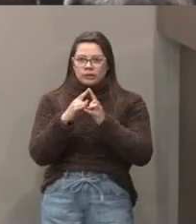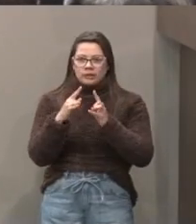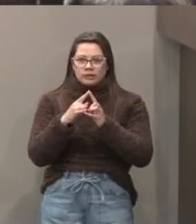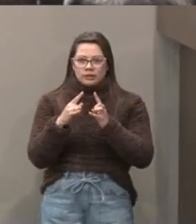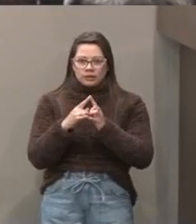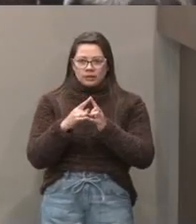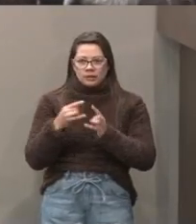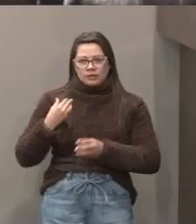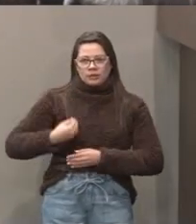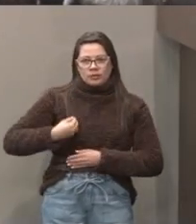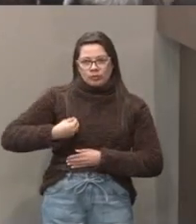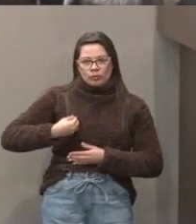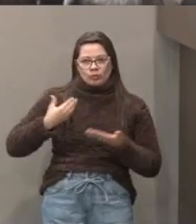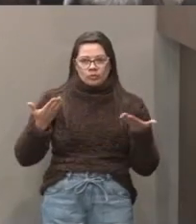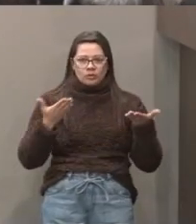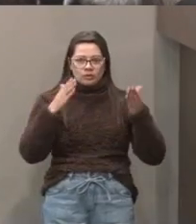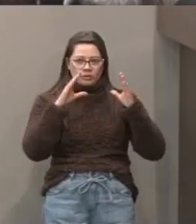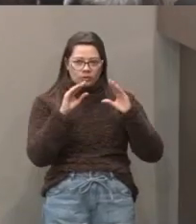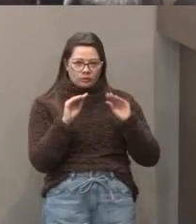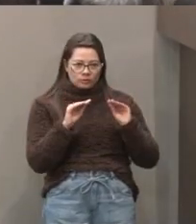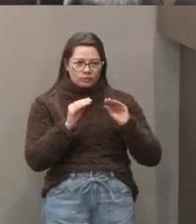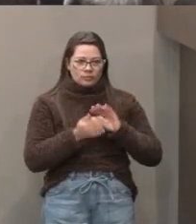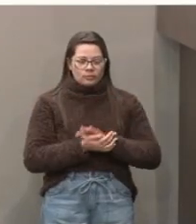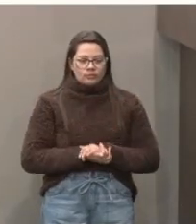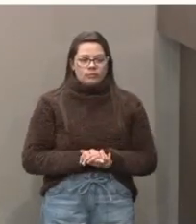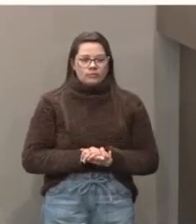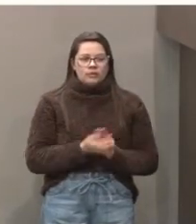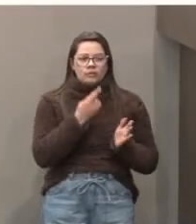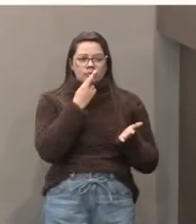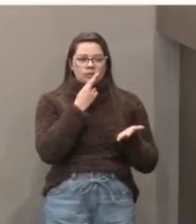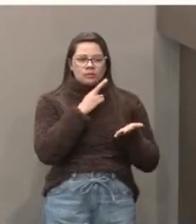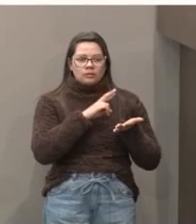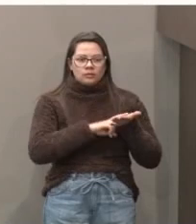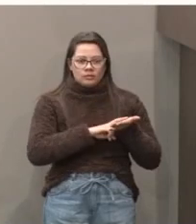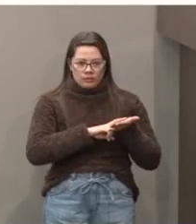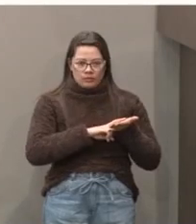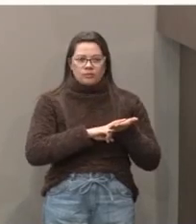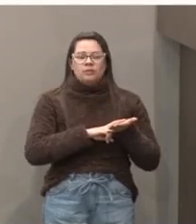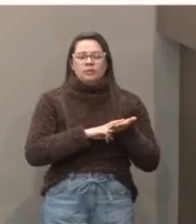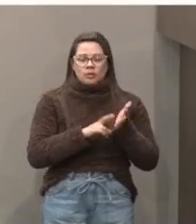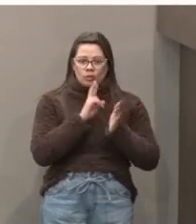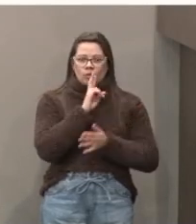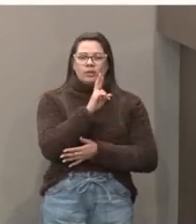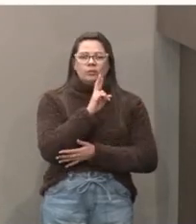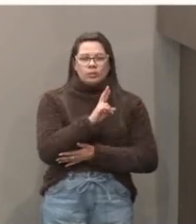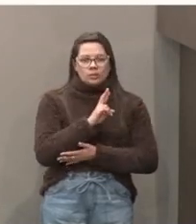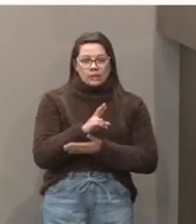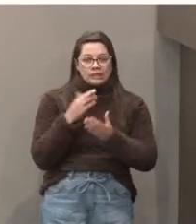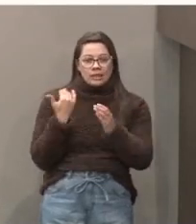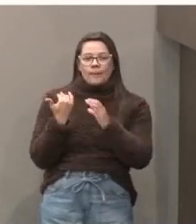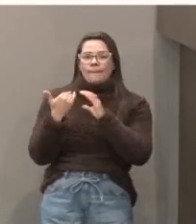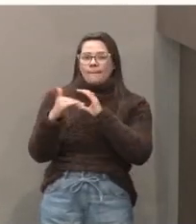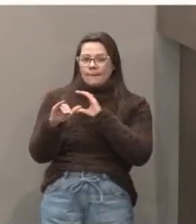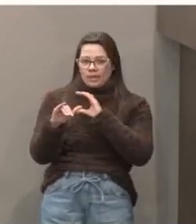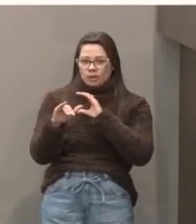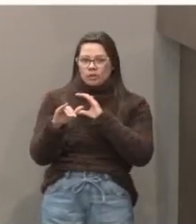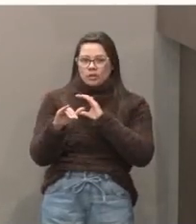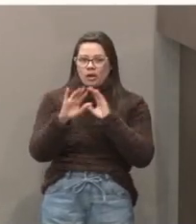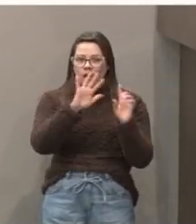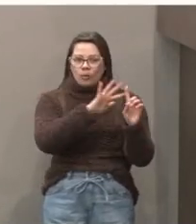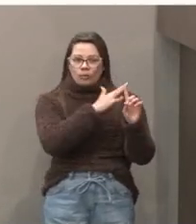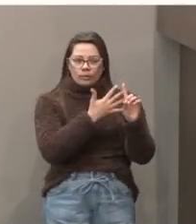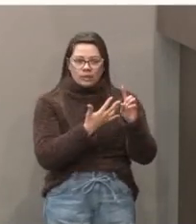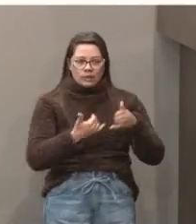nos prestigiam nesta noite. Registramos as correspondências encaminhadas em homenagem